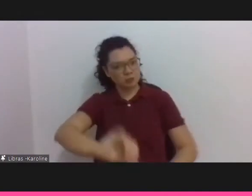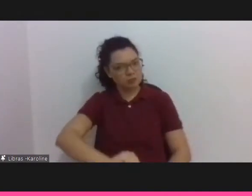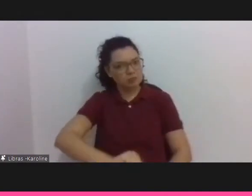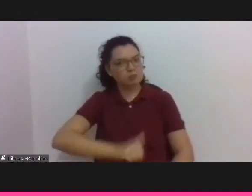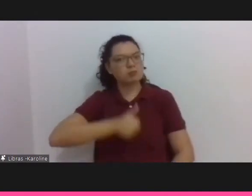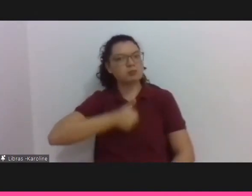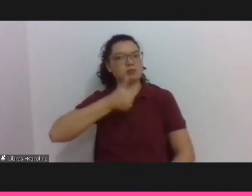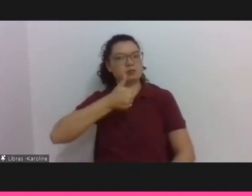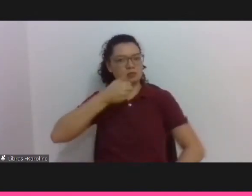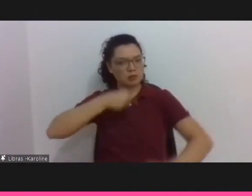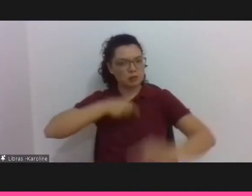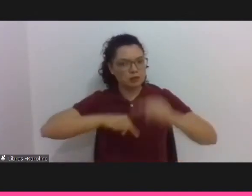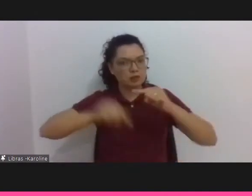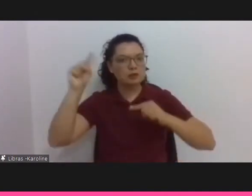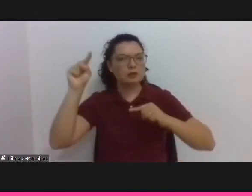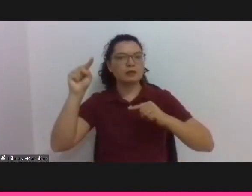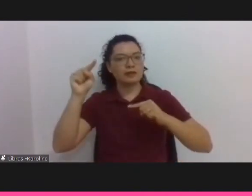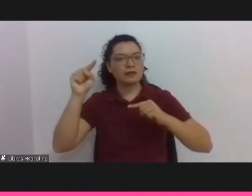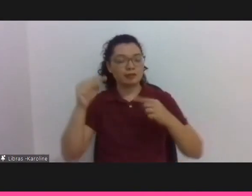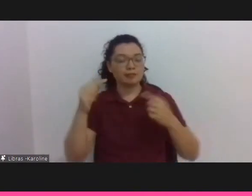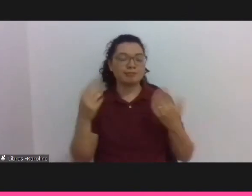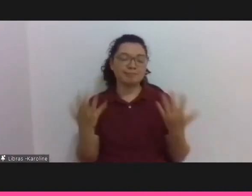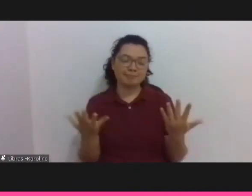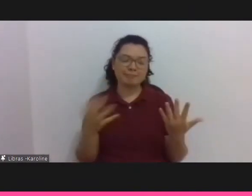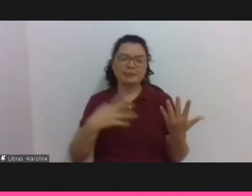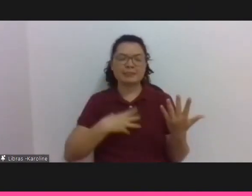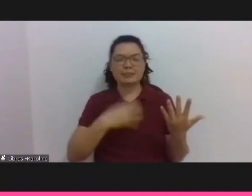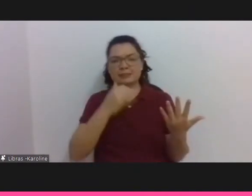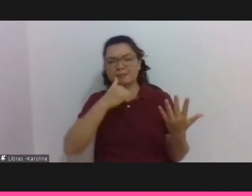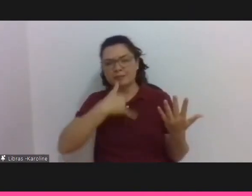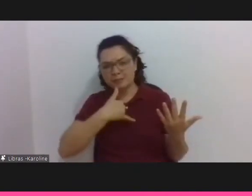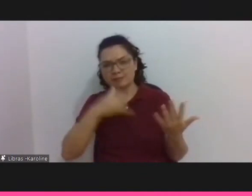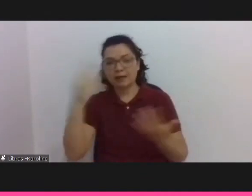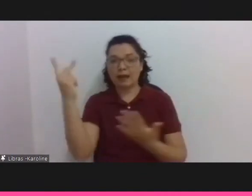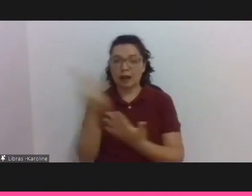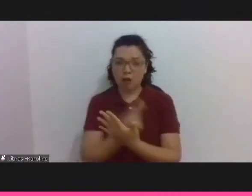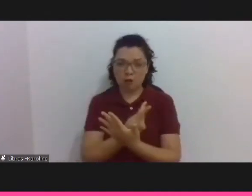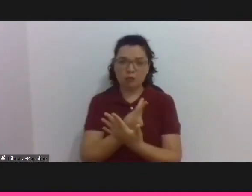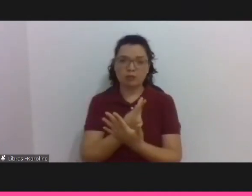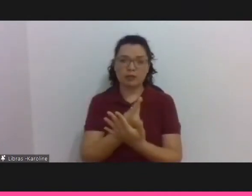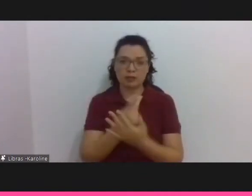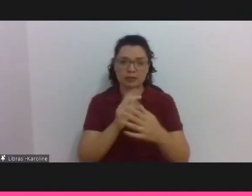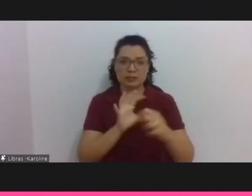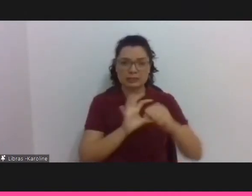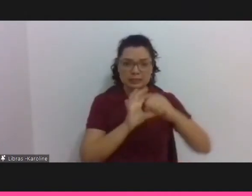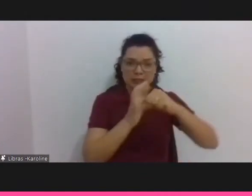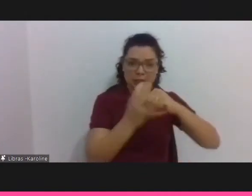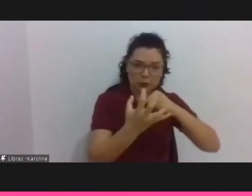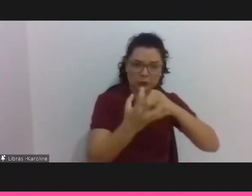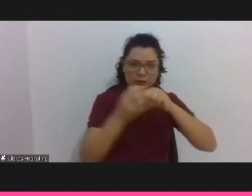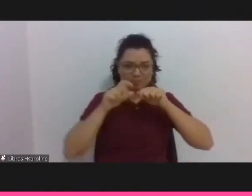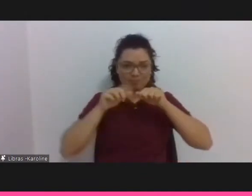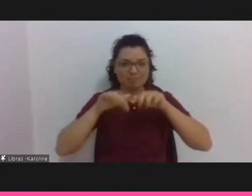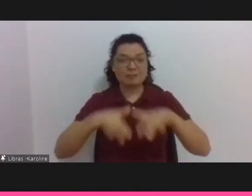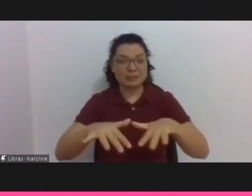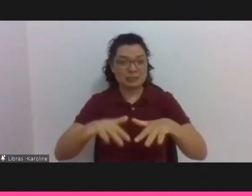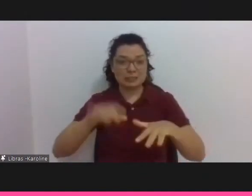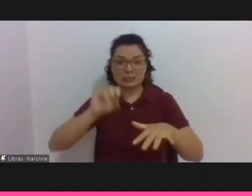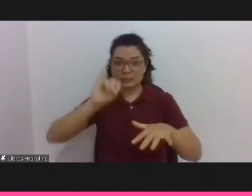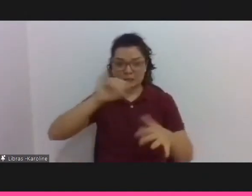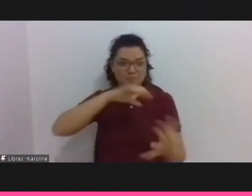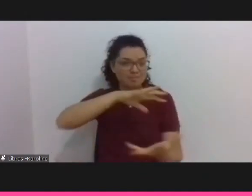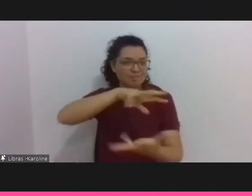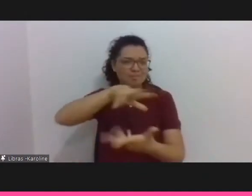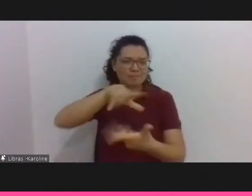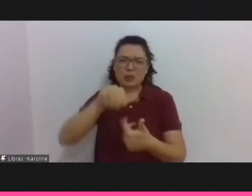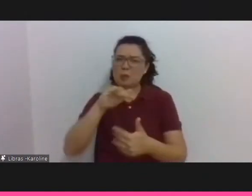e à tragédia internacional que, desde o início do ano passado, vem vitimando tantos e tantos seres humanos, que